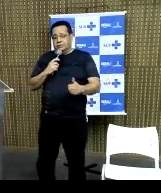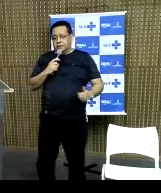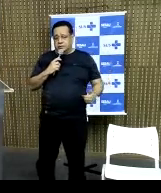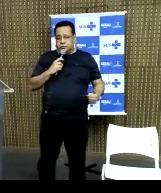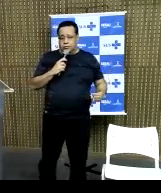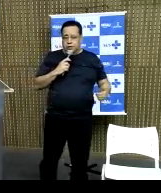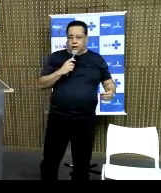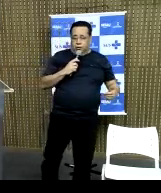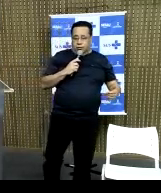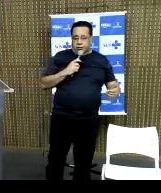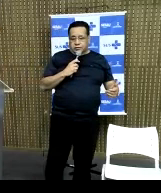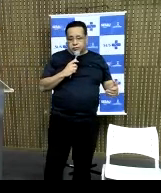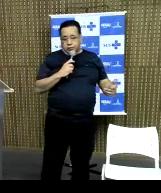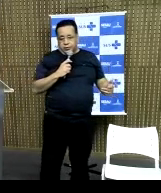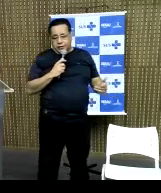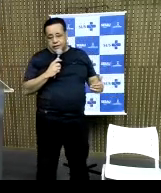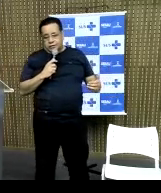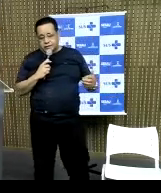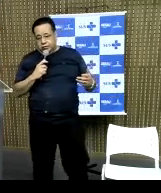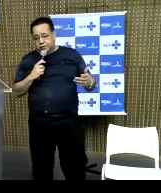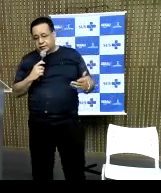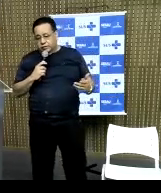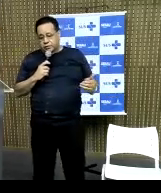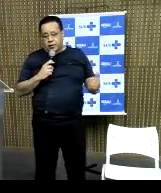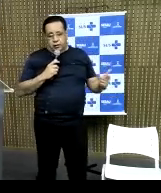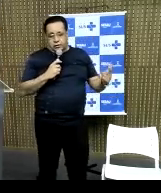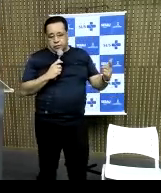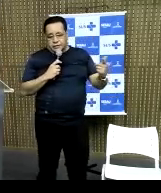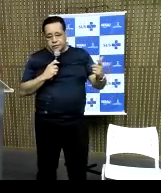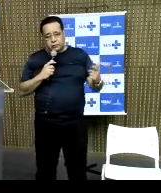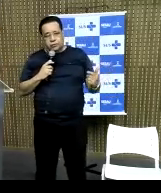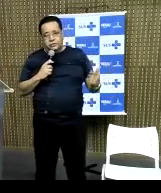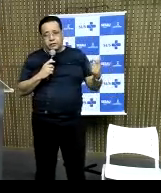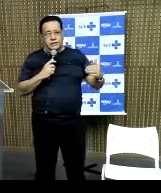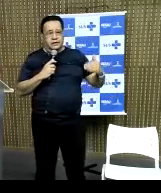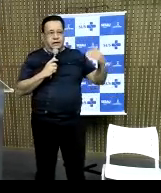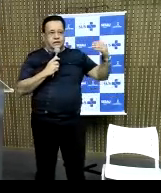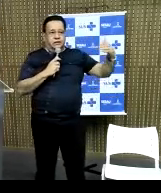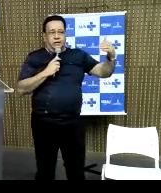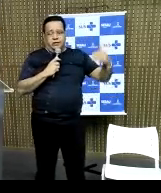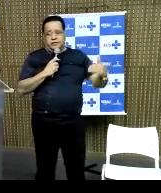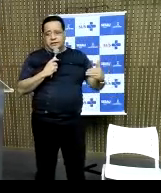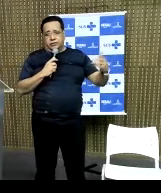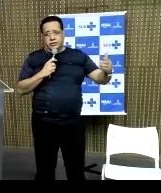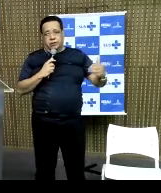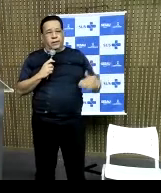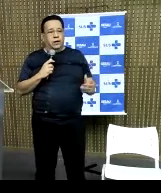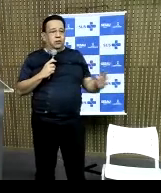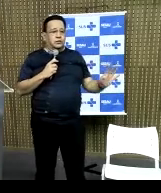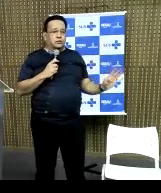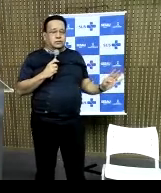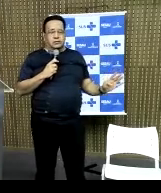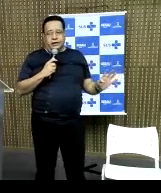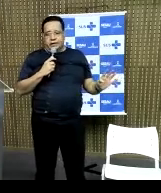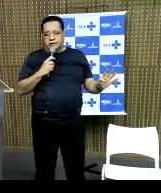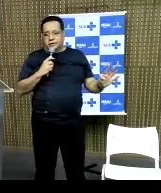do Conselho Gestor. Outra coisa muito importante é a nossa segurança hoje. Nós começamos com um segurança que era noite sim, noite não. Hoje